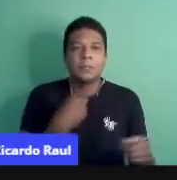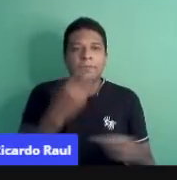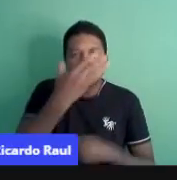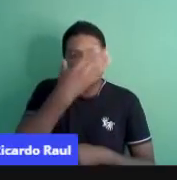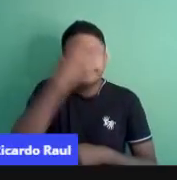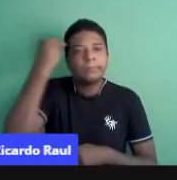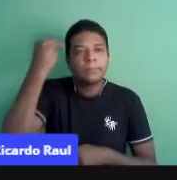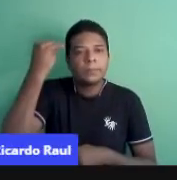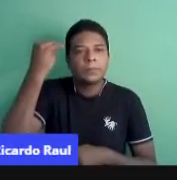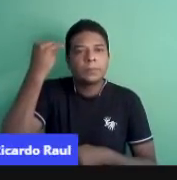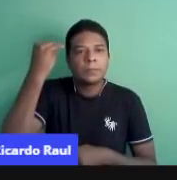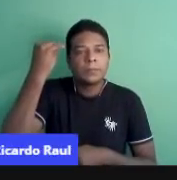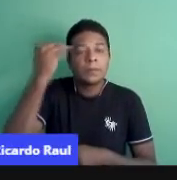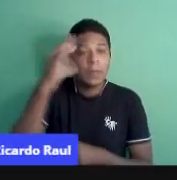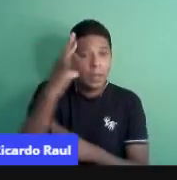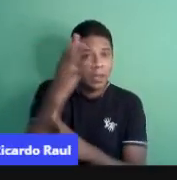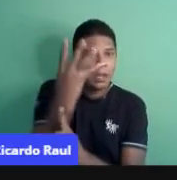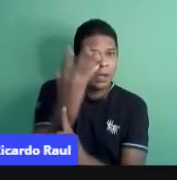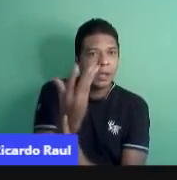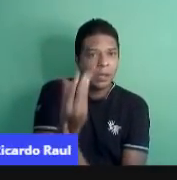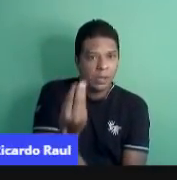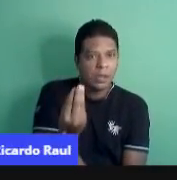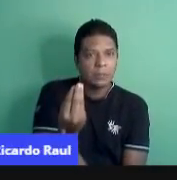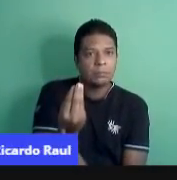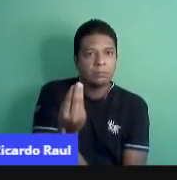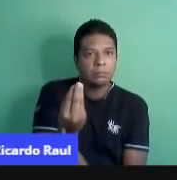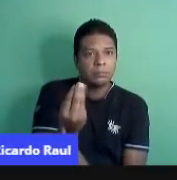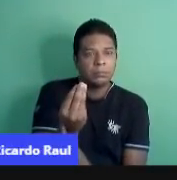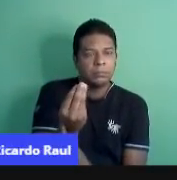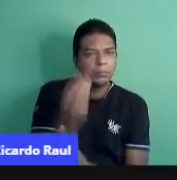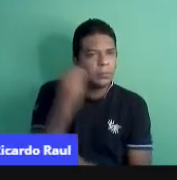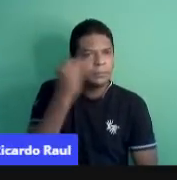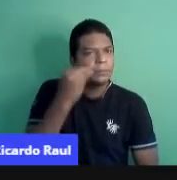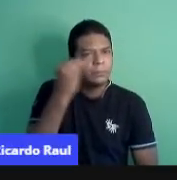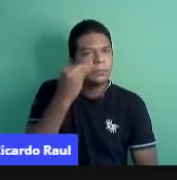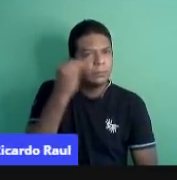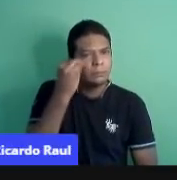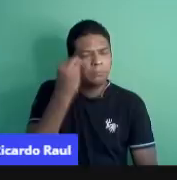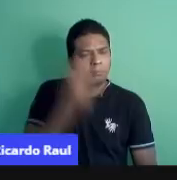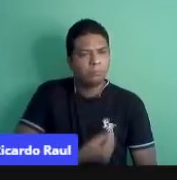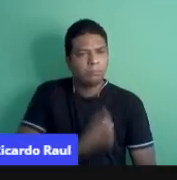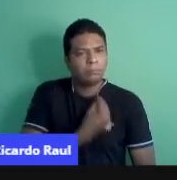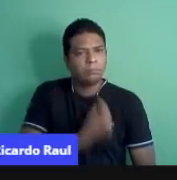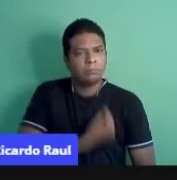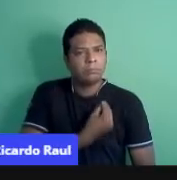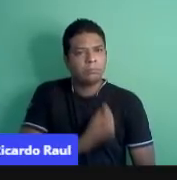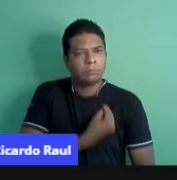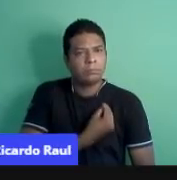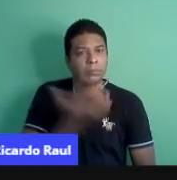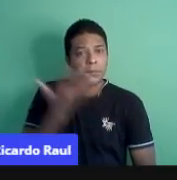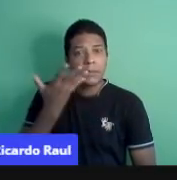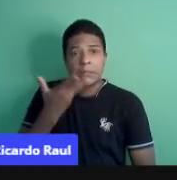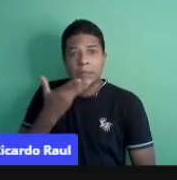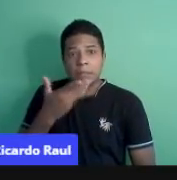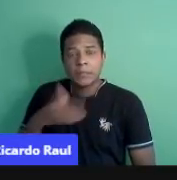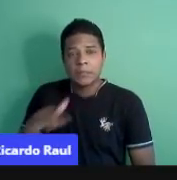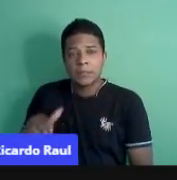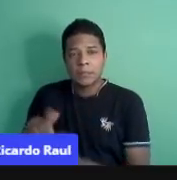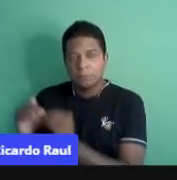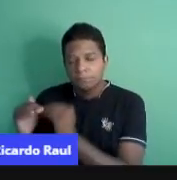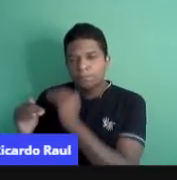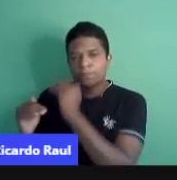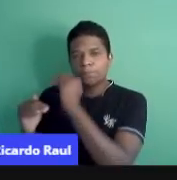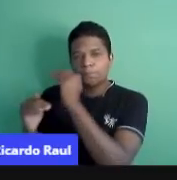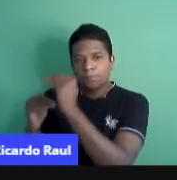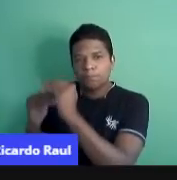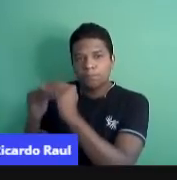que a arte, ela é uma experiência vivida. A criança, ela vai se desenvolver a partir